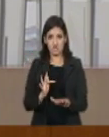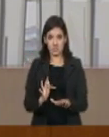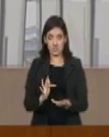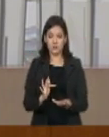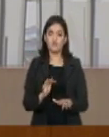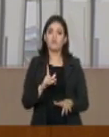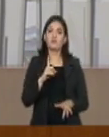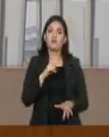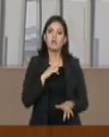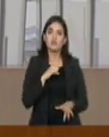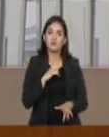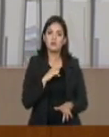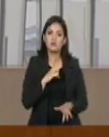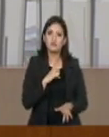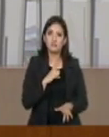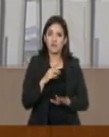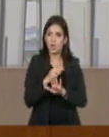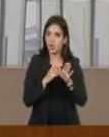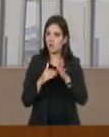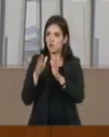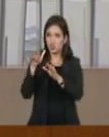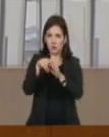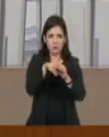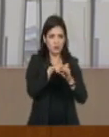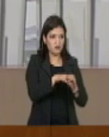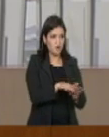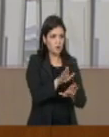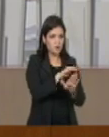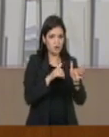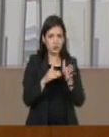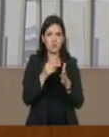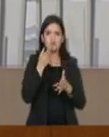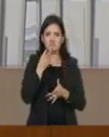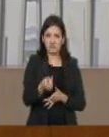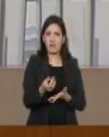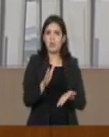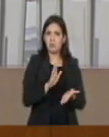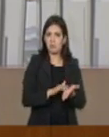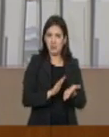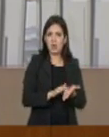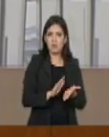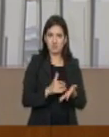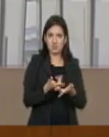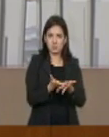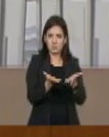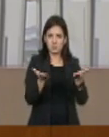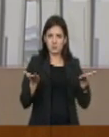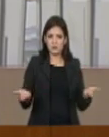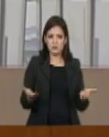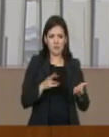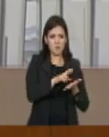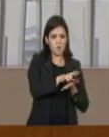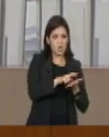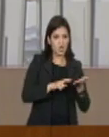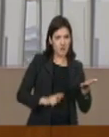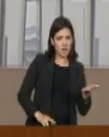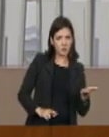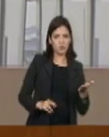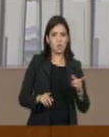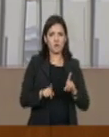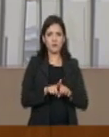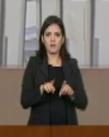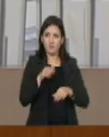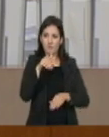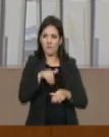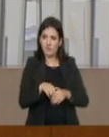citados nos brilhantes votos aqui proferidos, e cumprimento a todos, a partir do relator, a partir da divergência dos